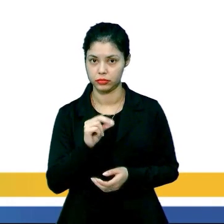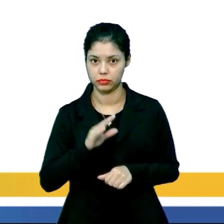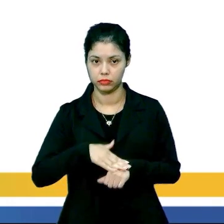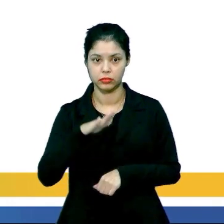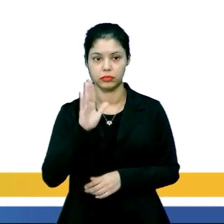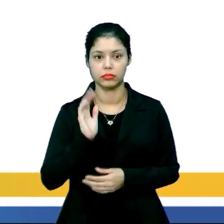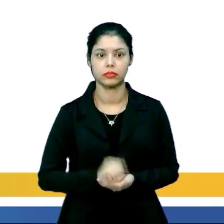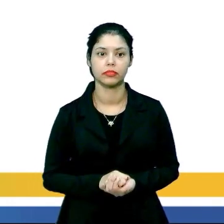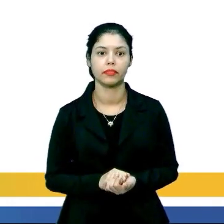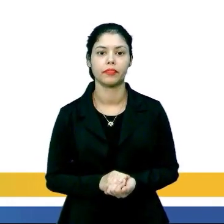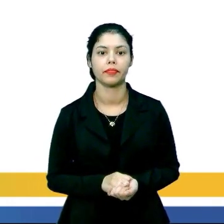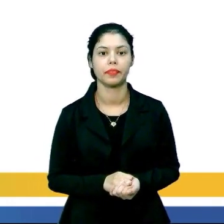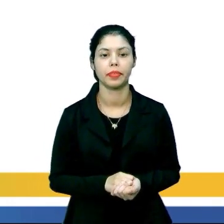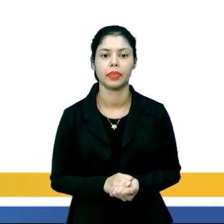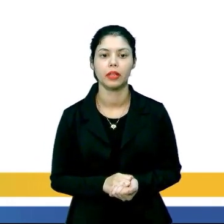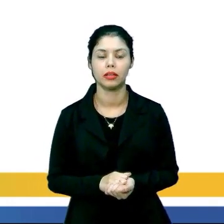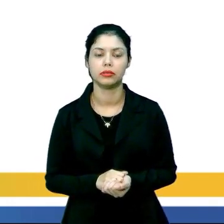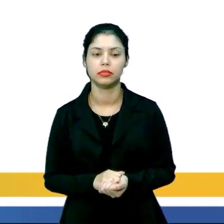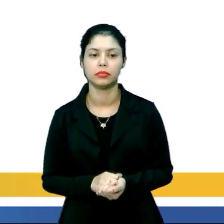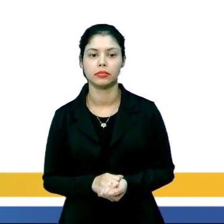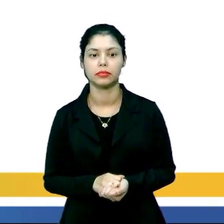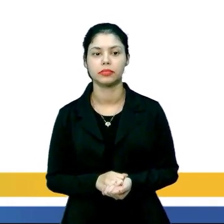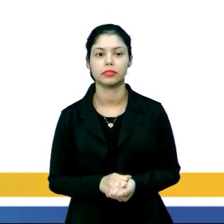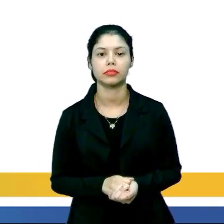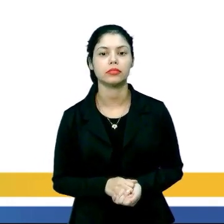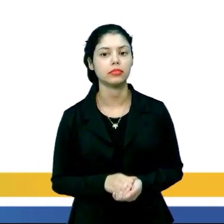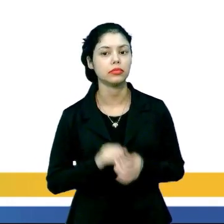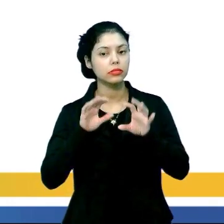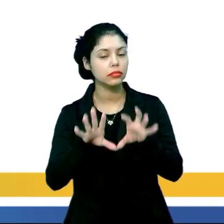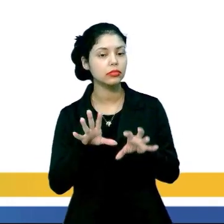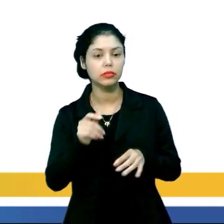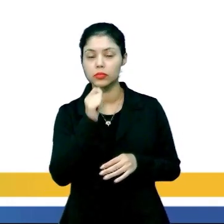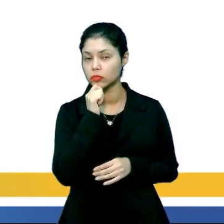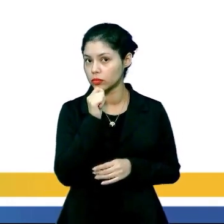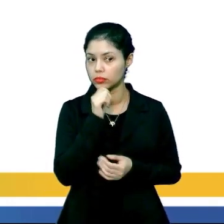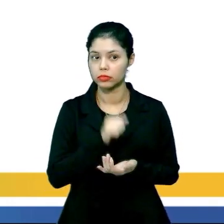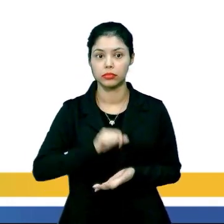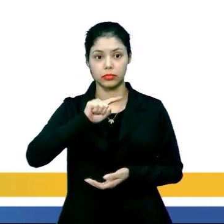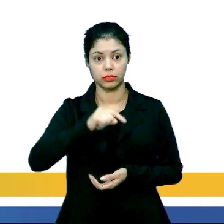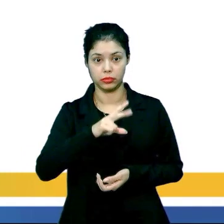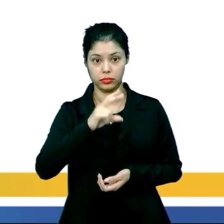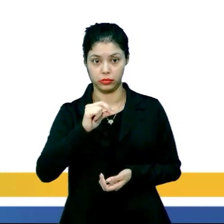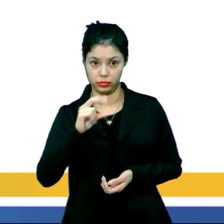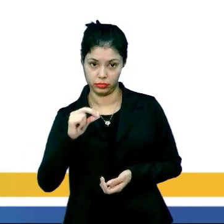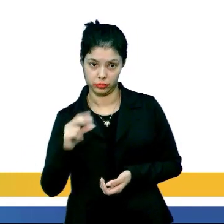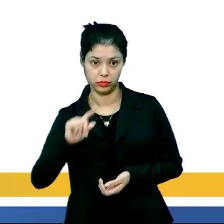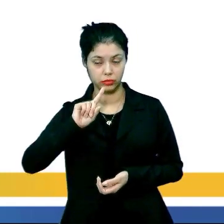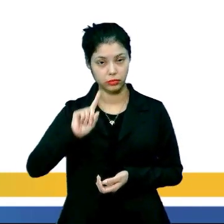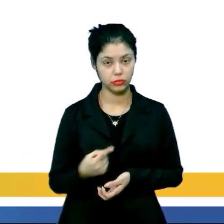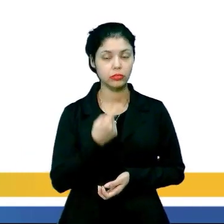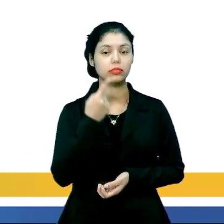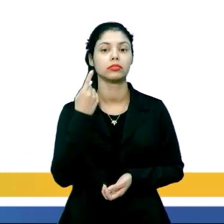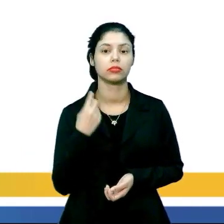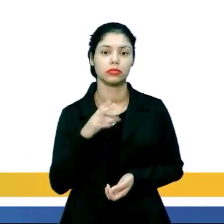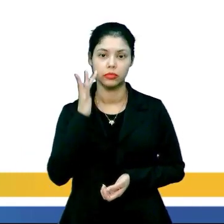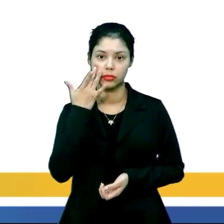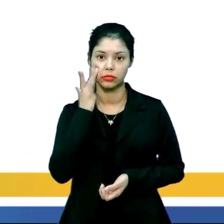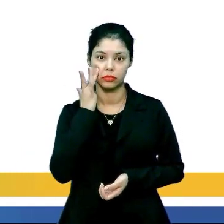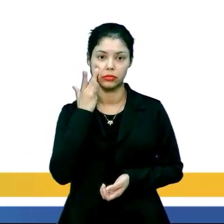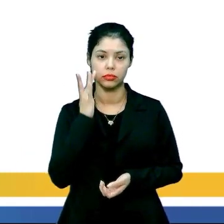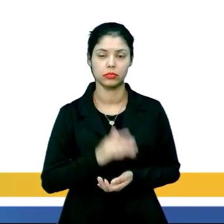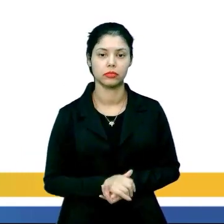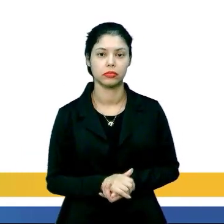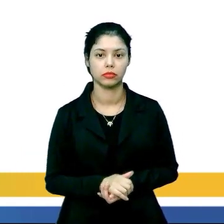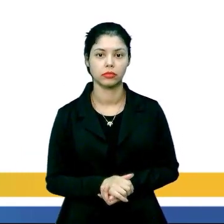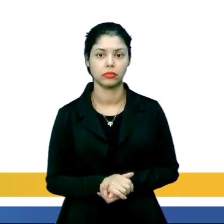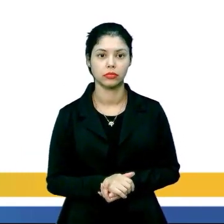mais. Ok? Então, logo deveriam ter 500.000 moedas de